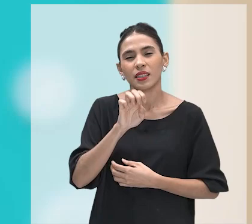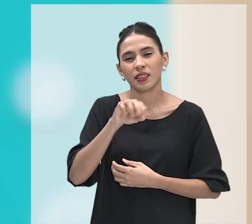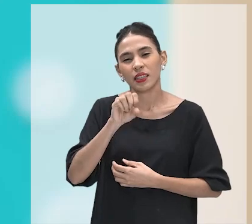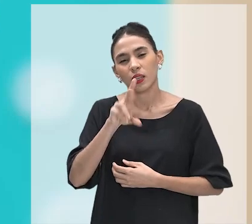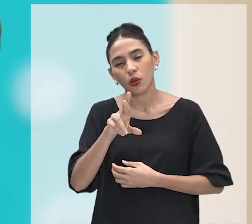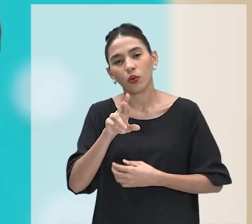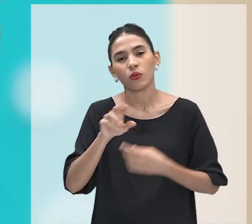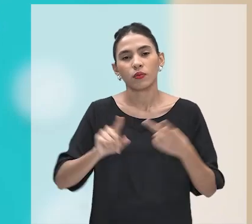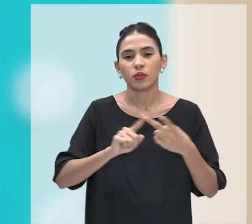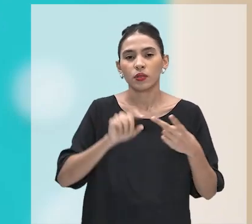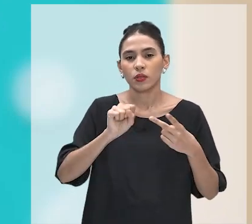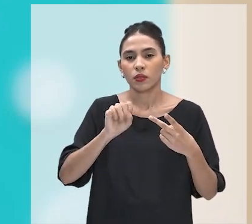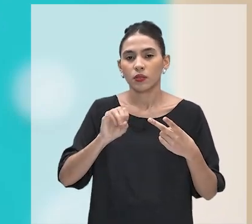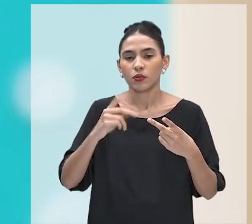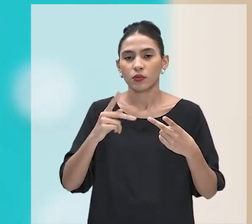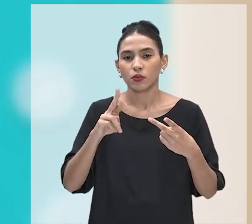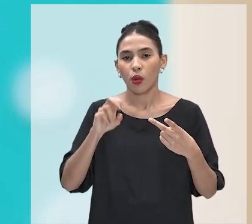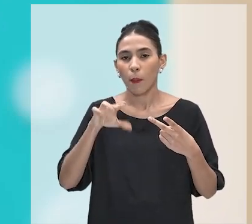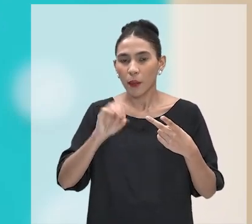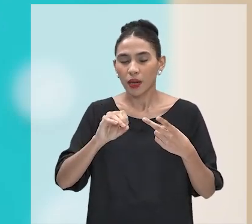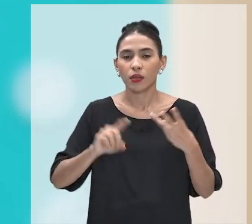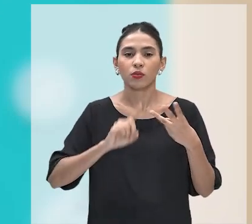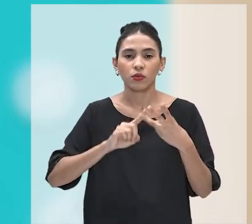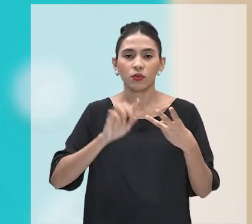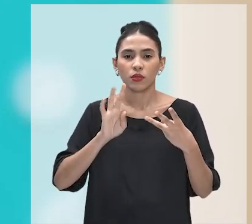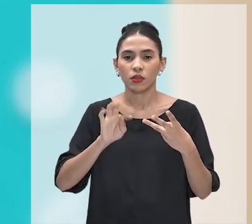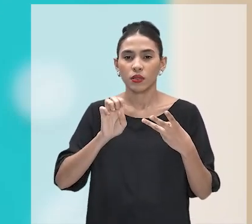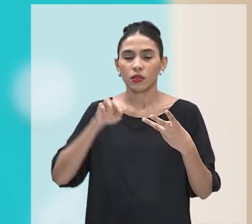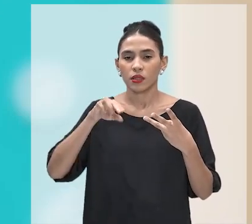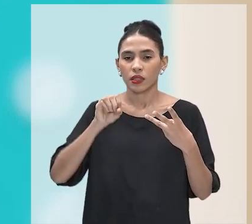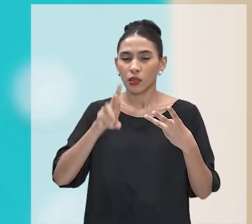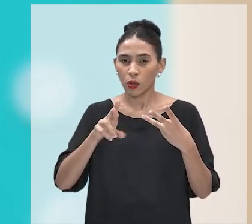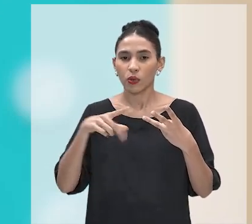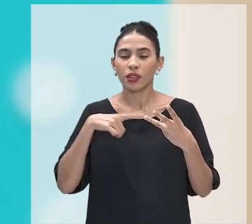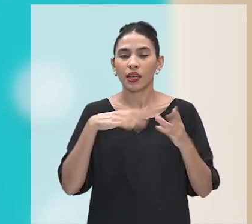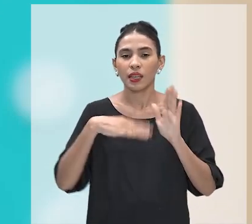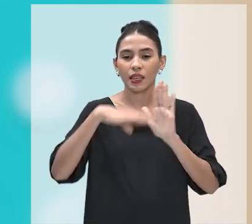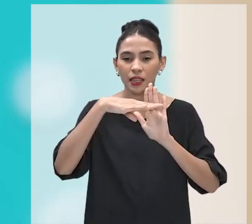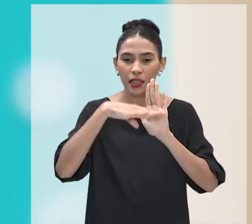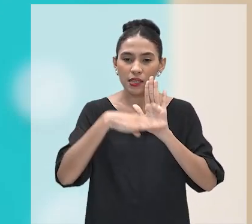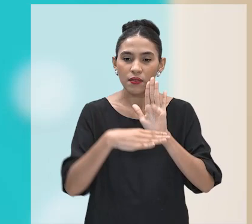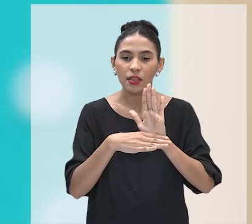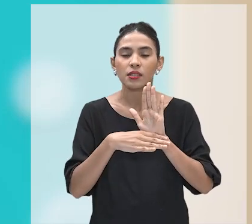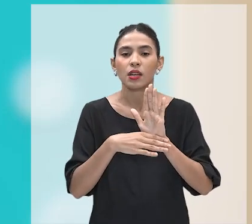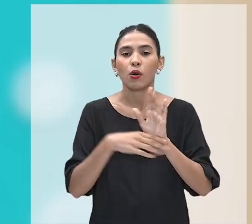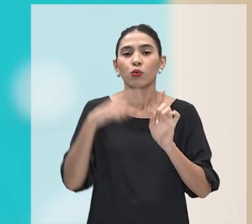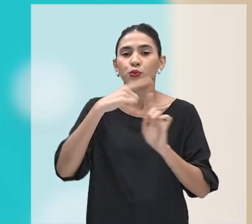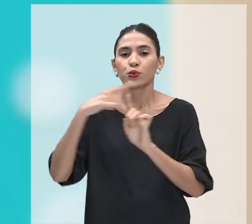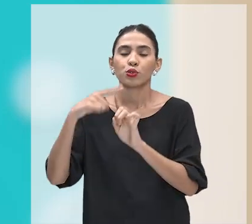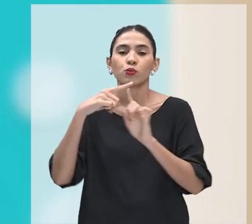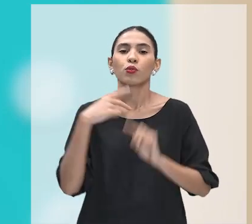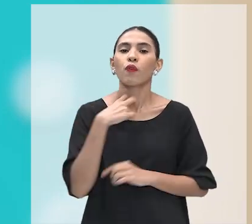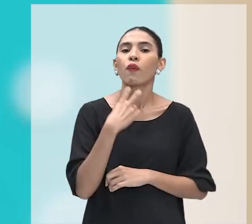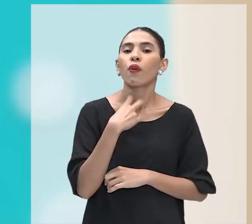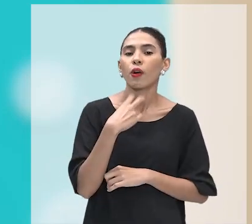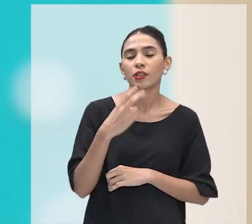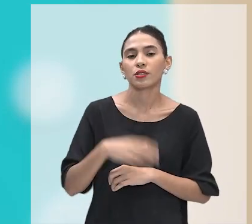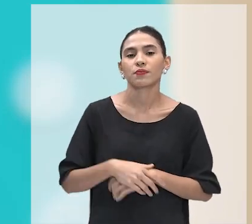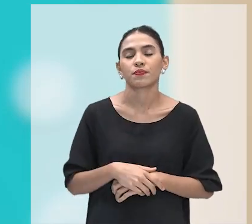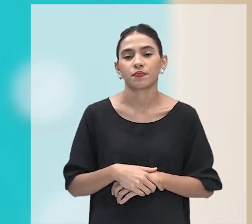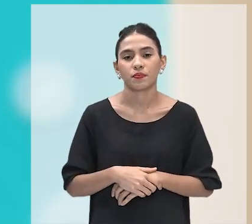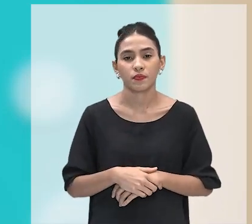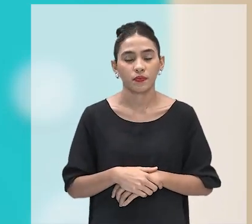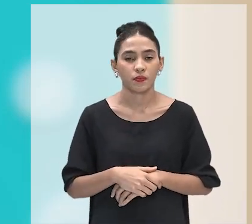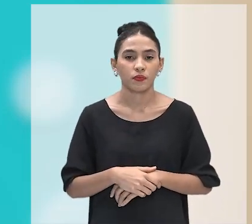Então, quem estuda canto, ele vai ter essa classificação no timbre da sua voz. E aí, também,